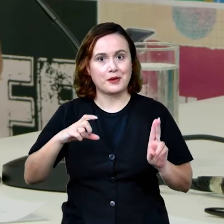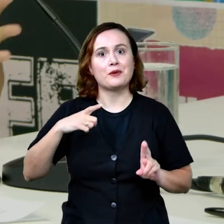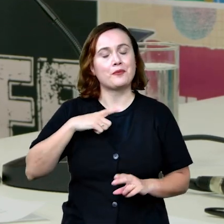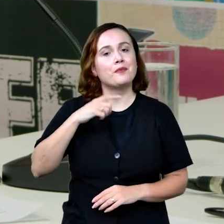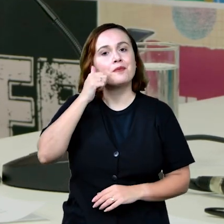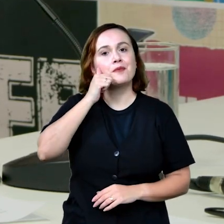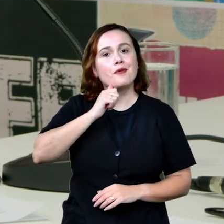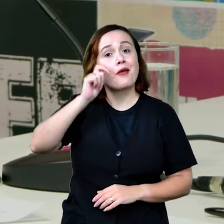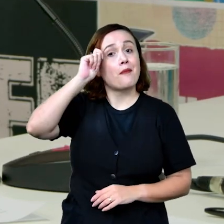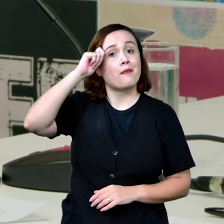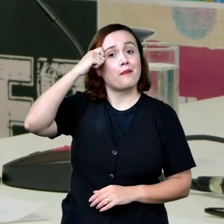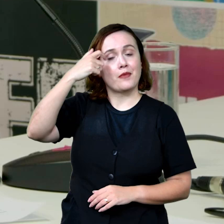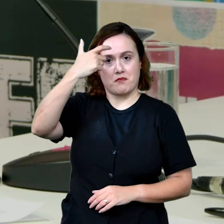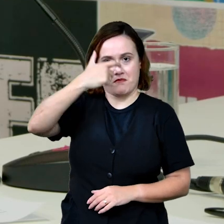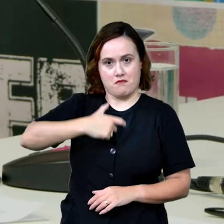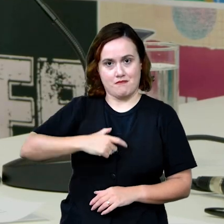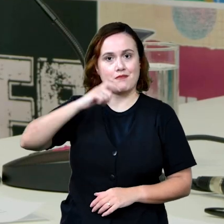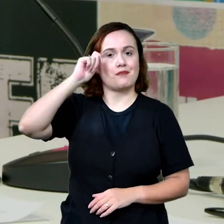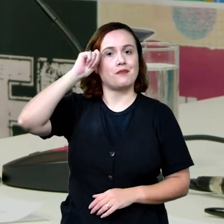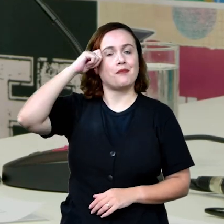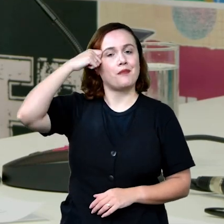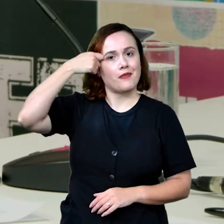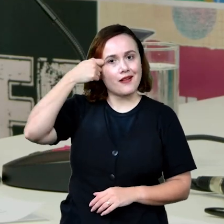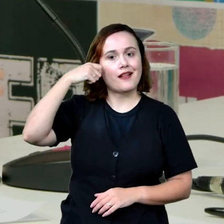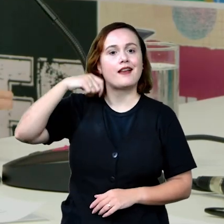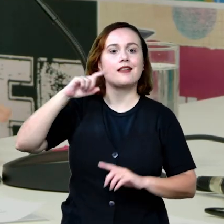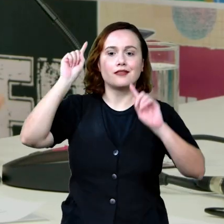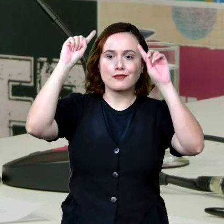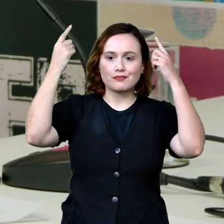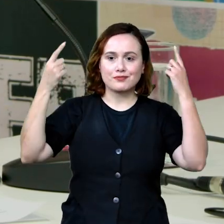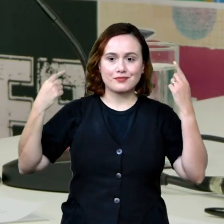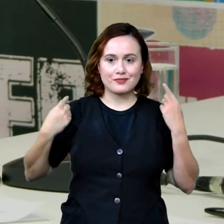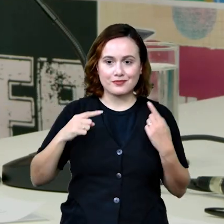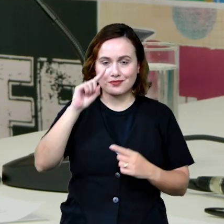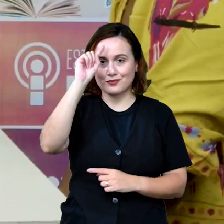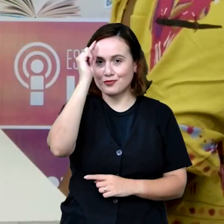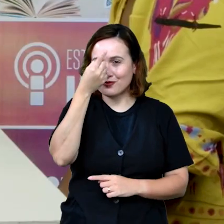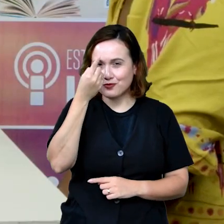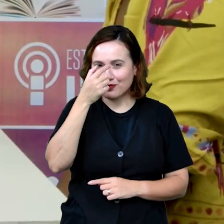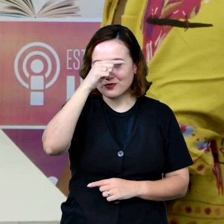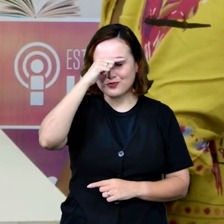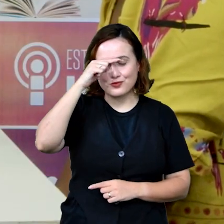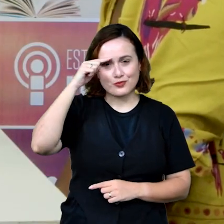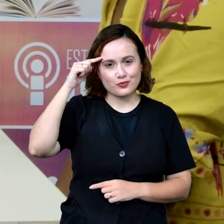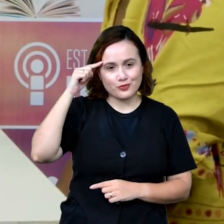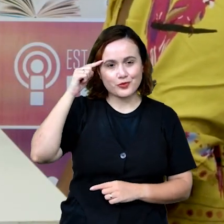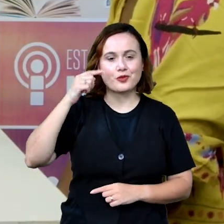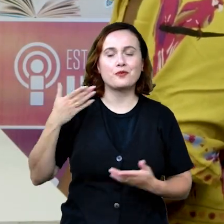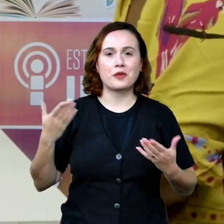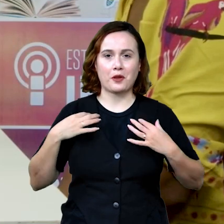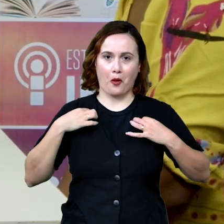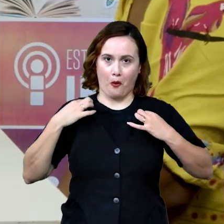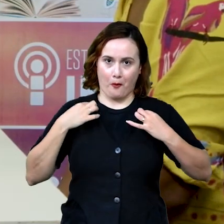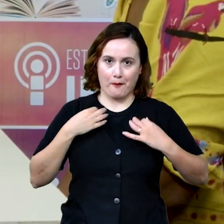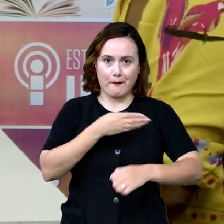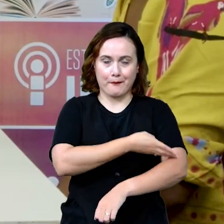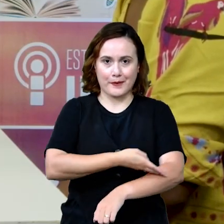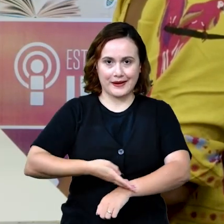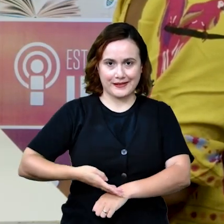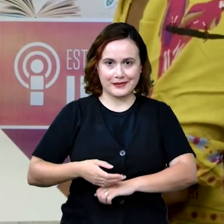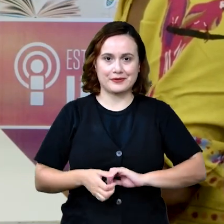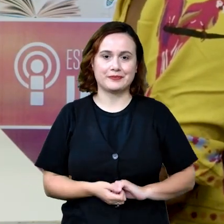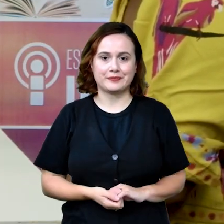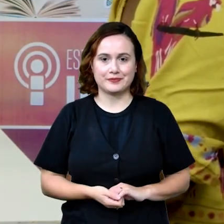usando blusa branca e alguns acessórios. Aqui na mesa para conversar com a gente está a escritora, professora e doutora Maíra de